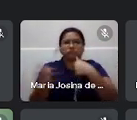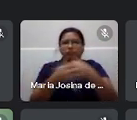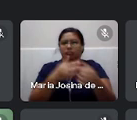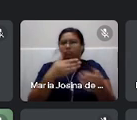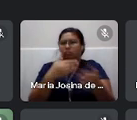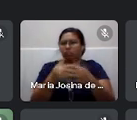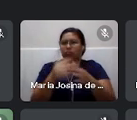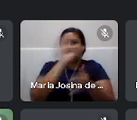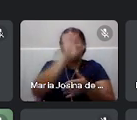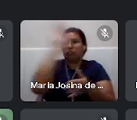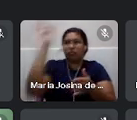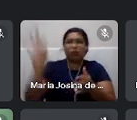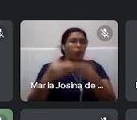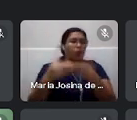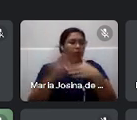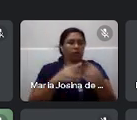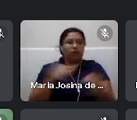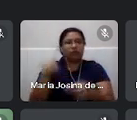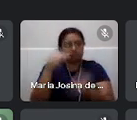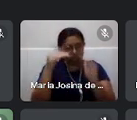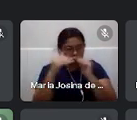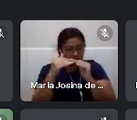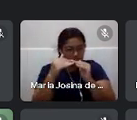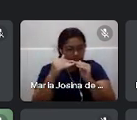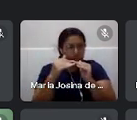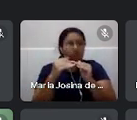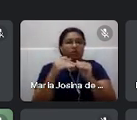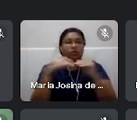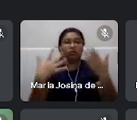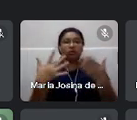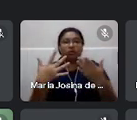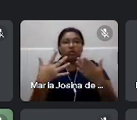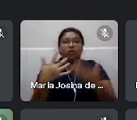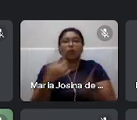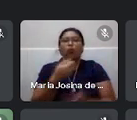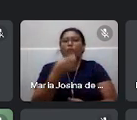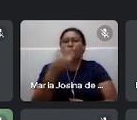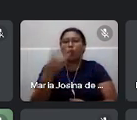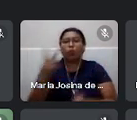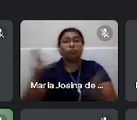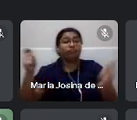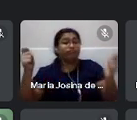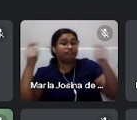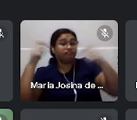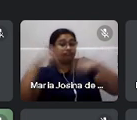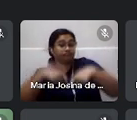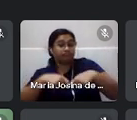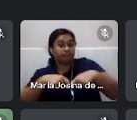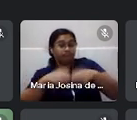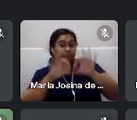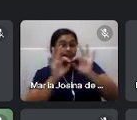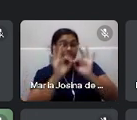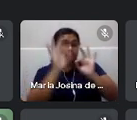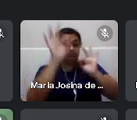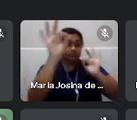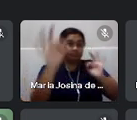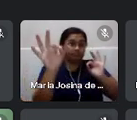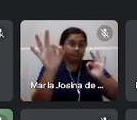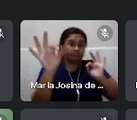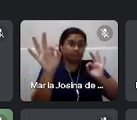se vocês concordam, né? Então, o número de possibilidades a gente mede com a área do quadrado